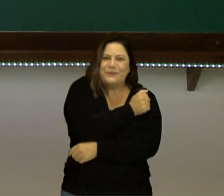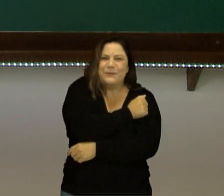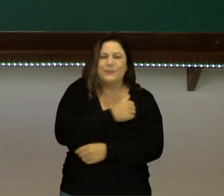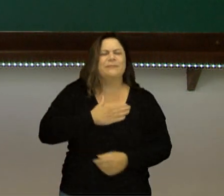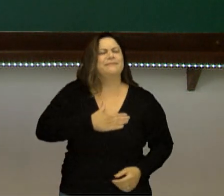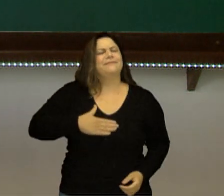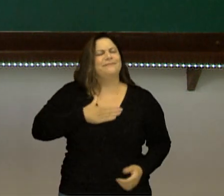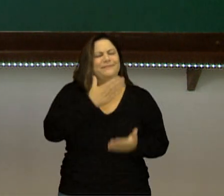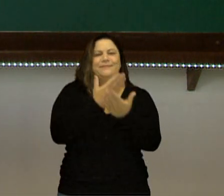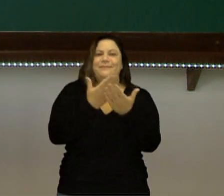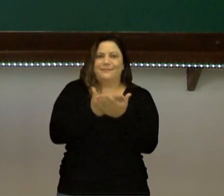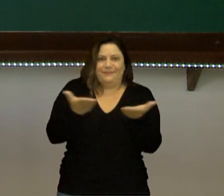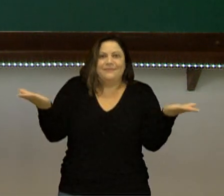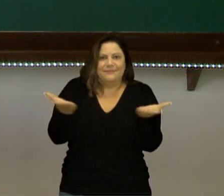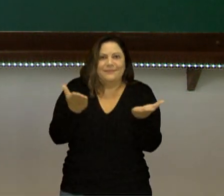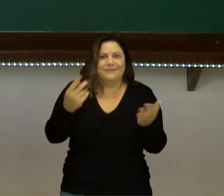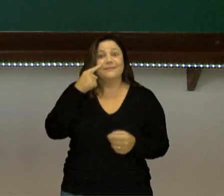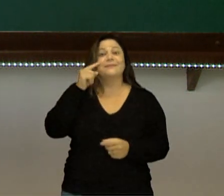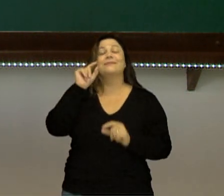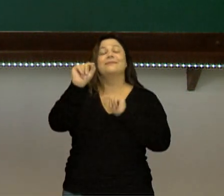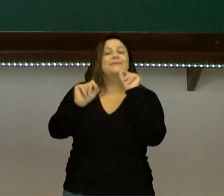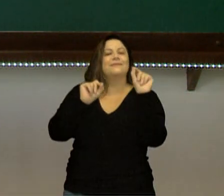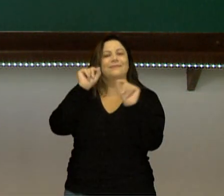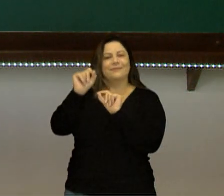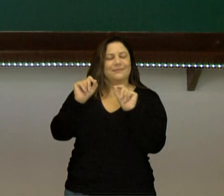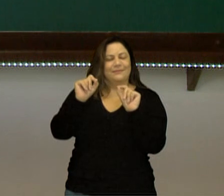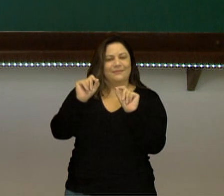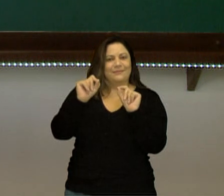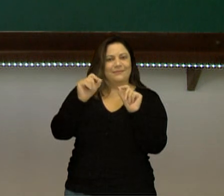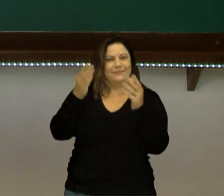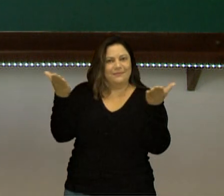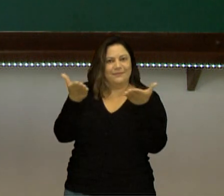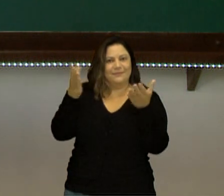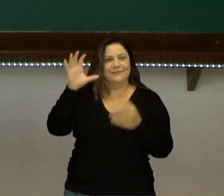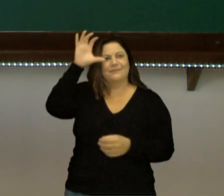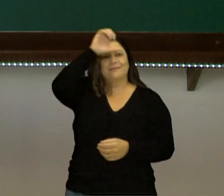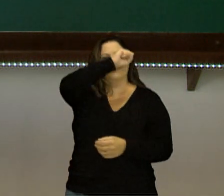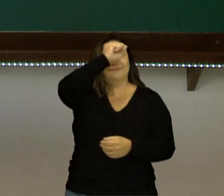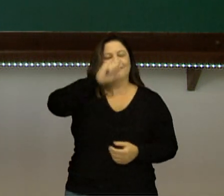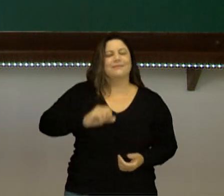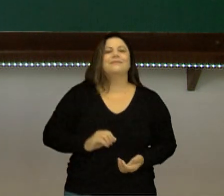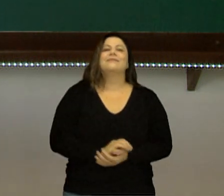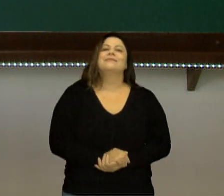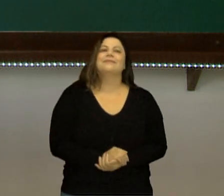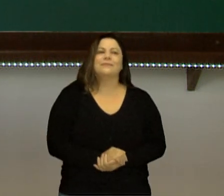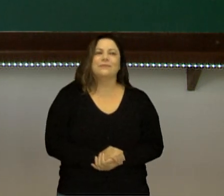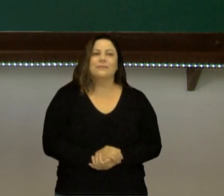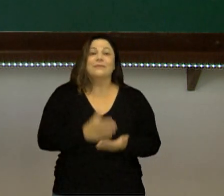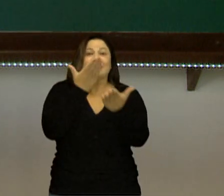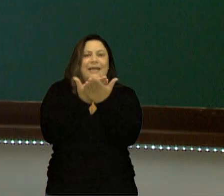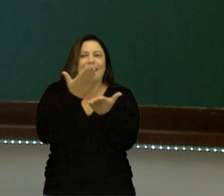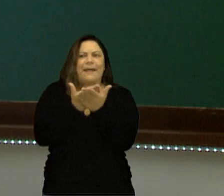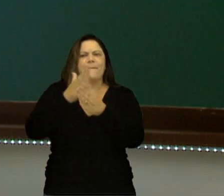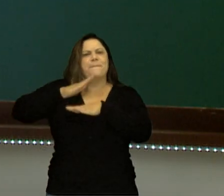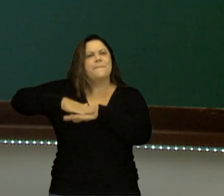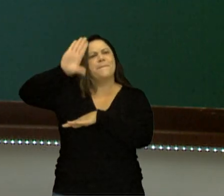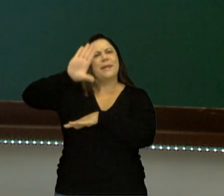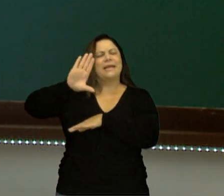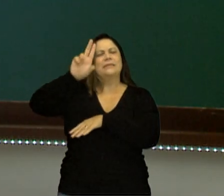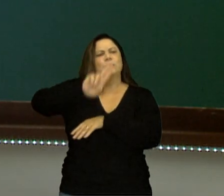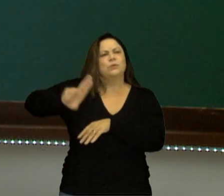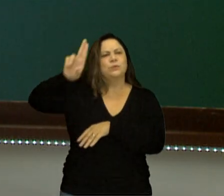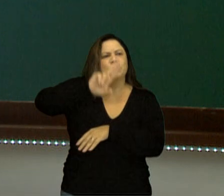adverbiais também exprimem circunstâncias. Vamos conhecer algumas circunstâncias? A gente já viu agora há pouco, eu falei algumas